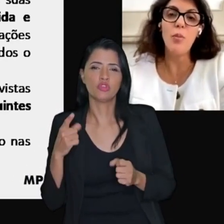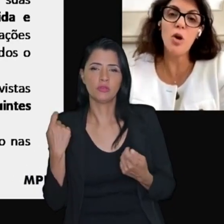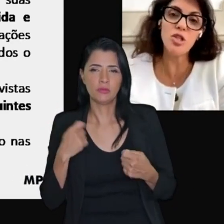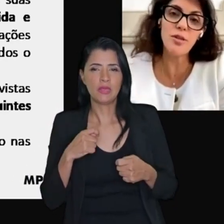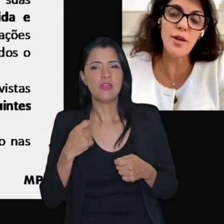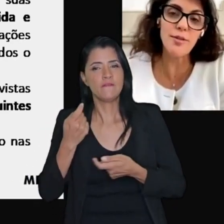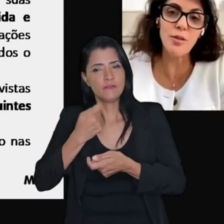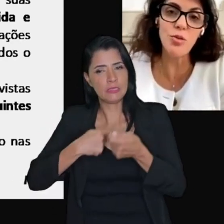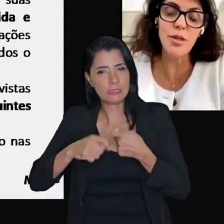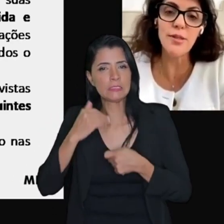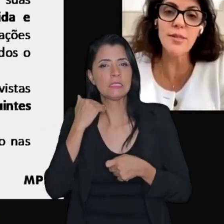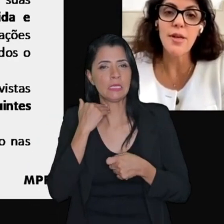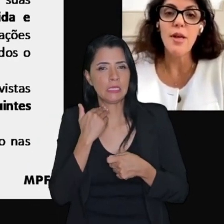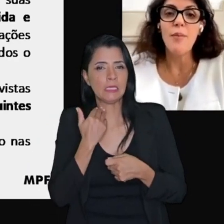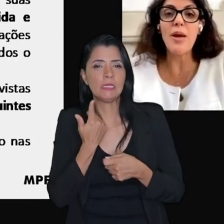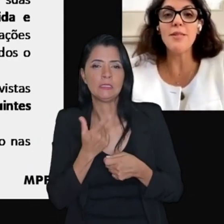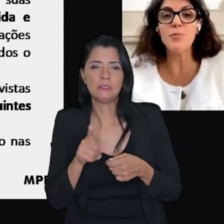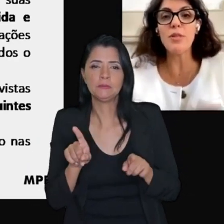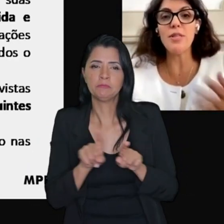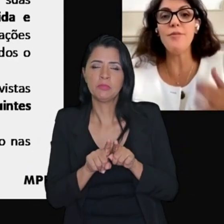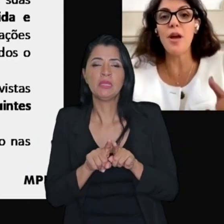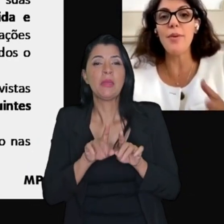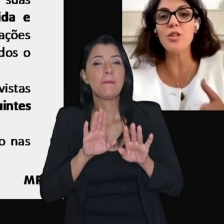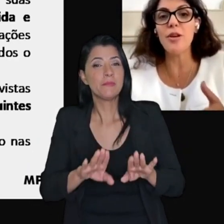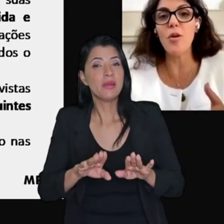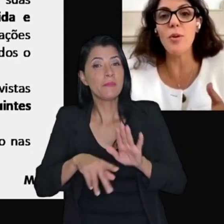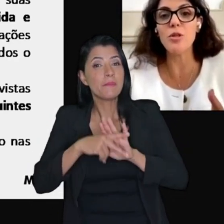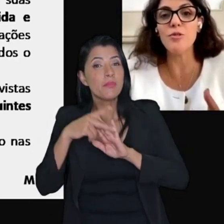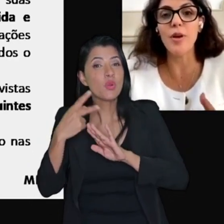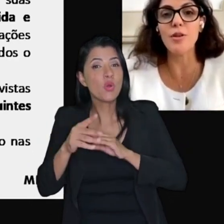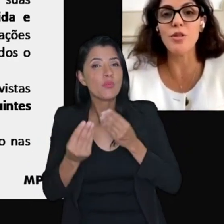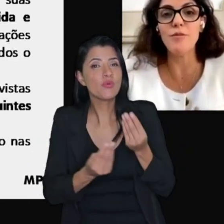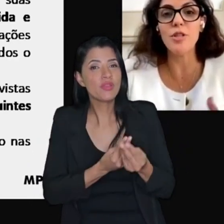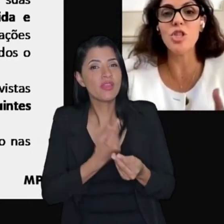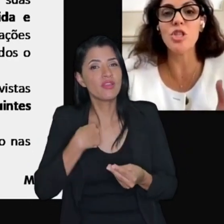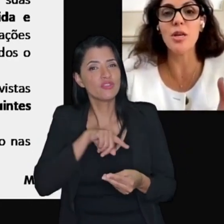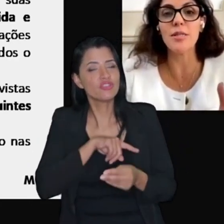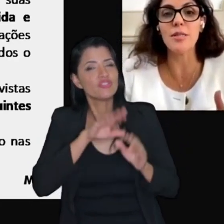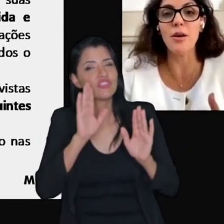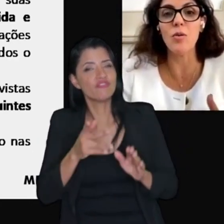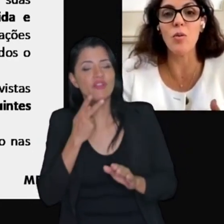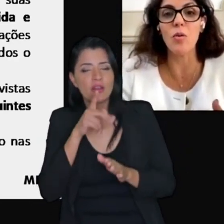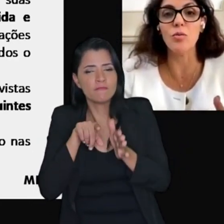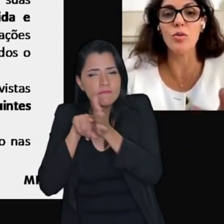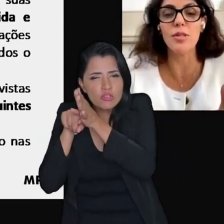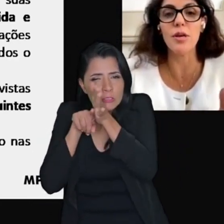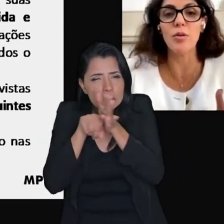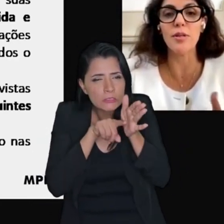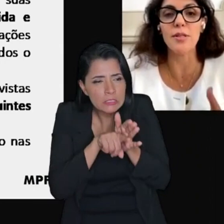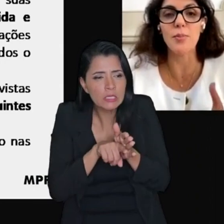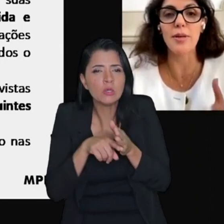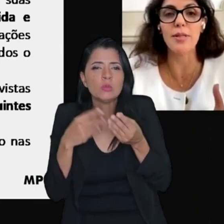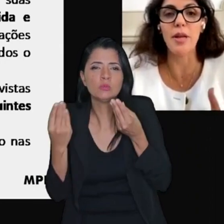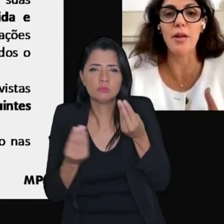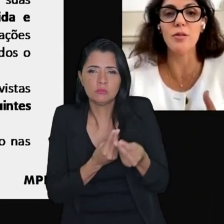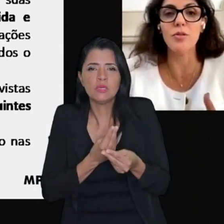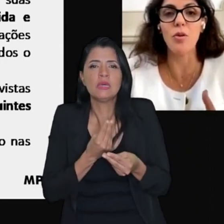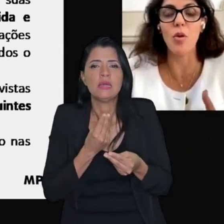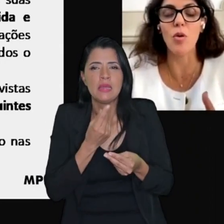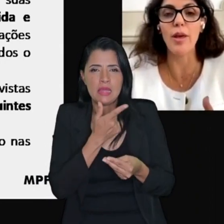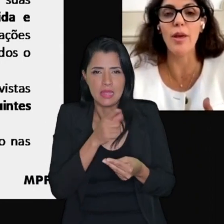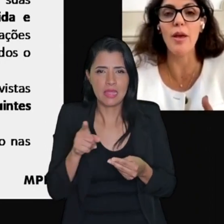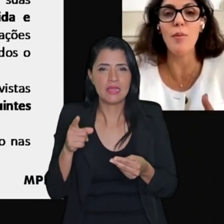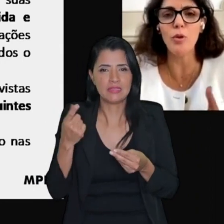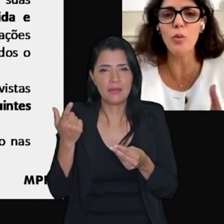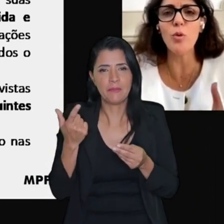financeira, pode entrar as aduanas, mas especificamente aí, como a gente fala de investigação, condução, nessas partes em negritos